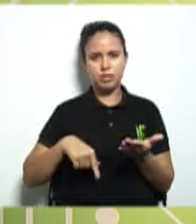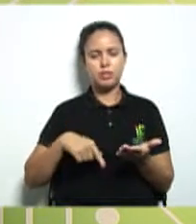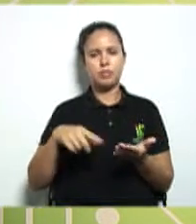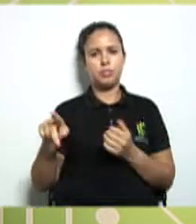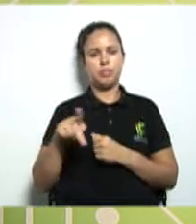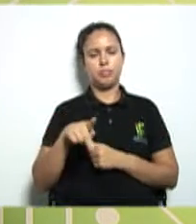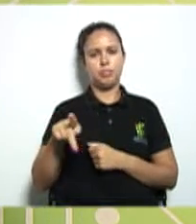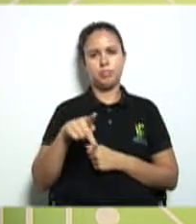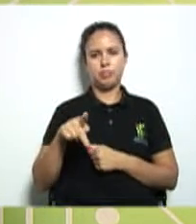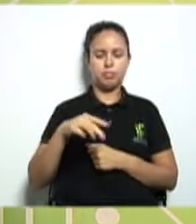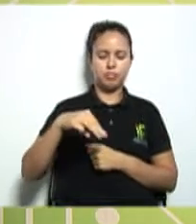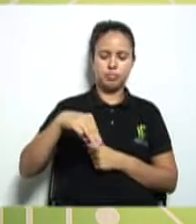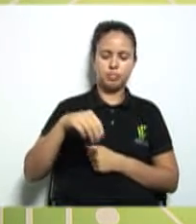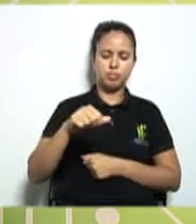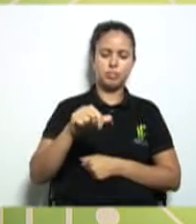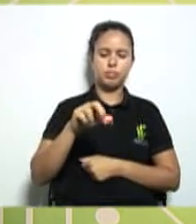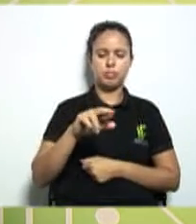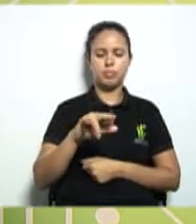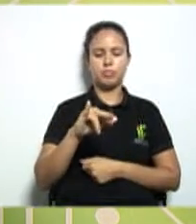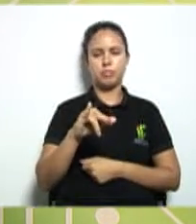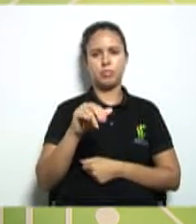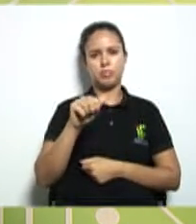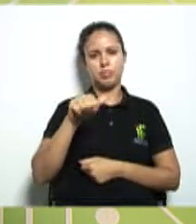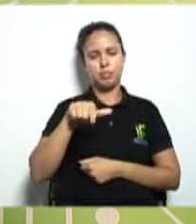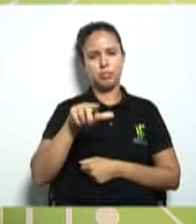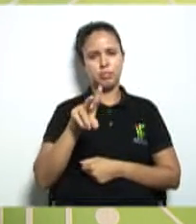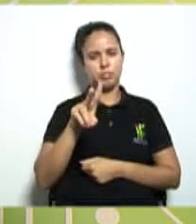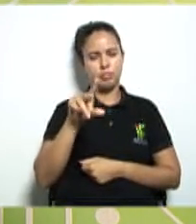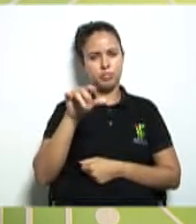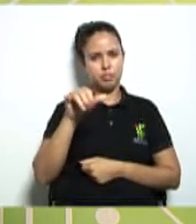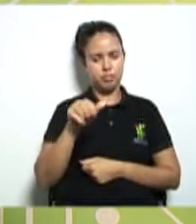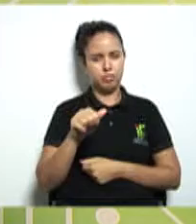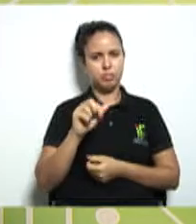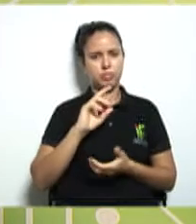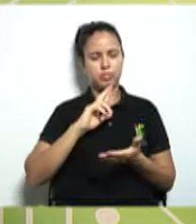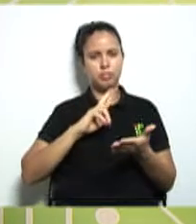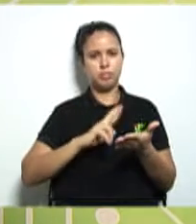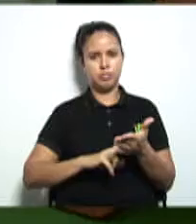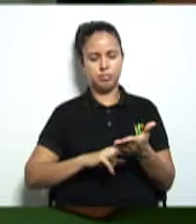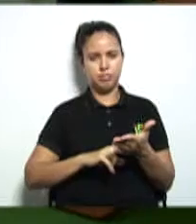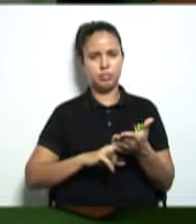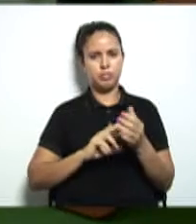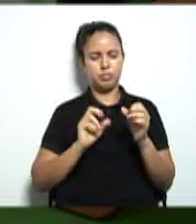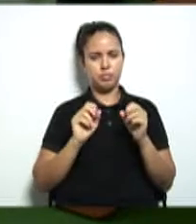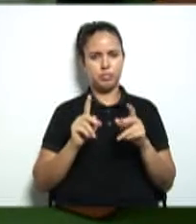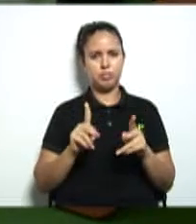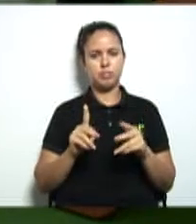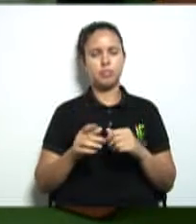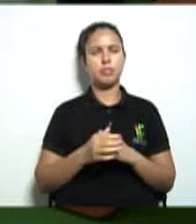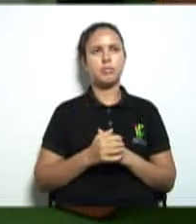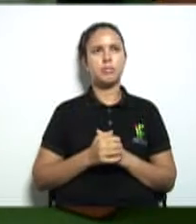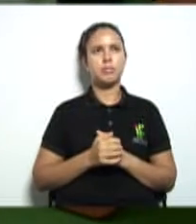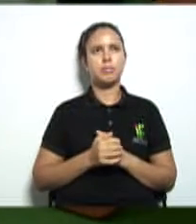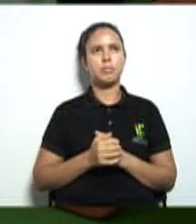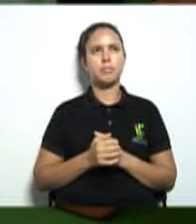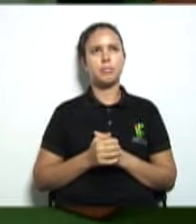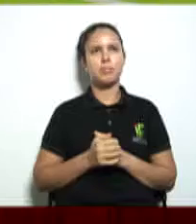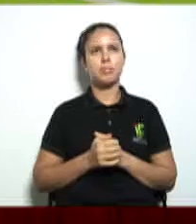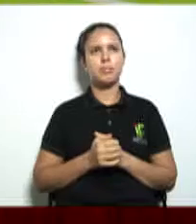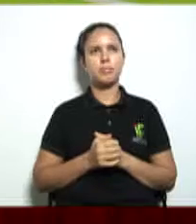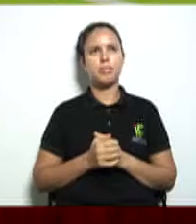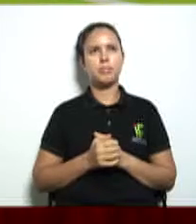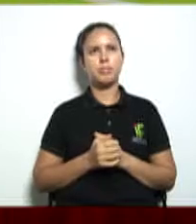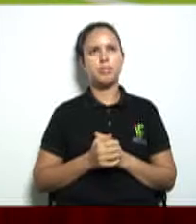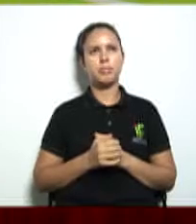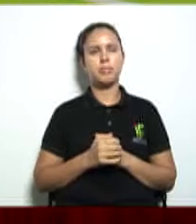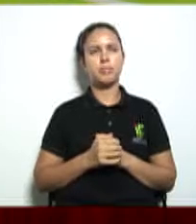Marialva, né? Como todas as nossas atividades, ela faz as correções das atividades com vocês. Vamos lá, professora. Olá,